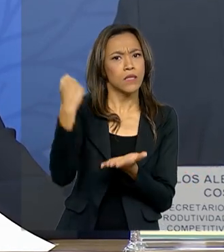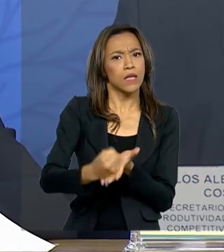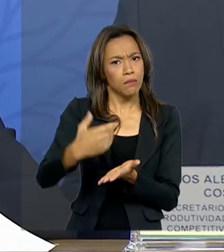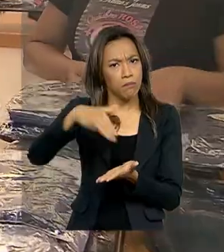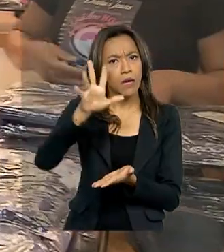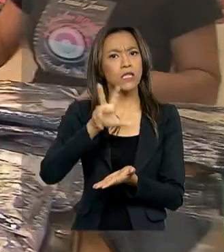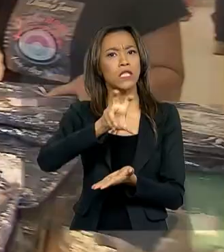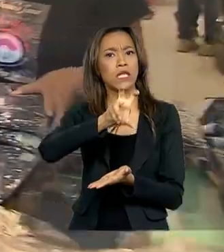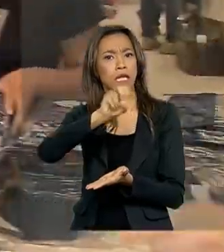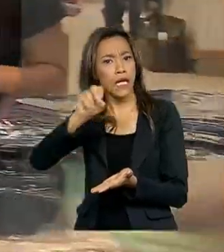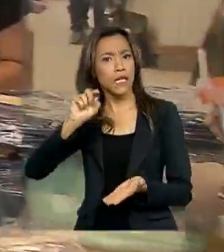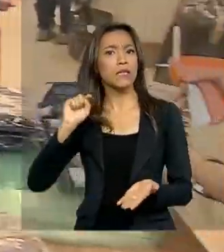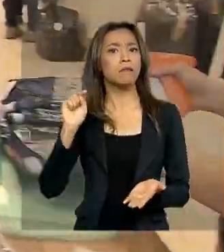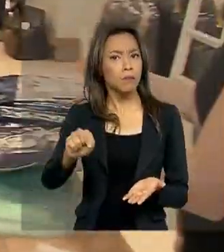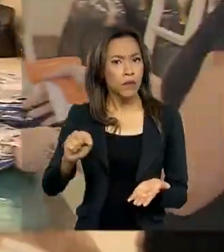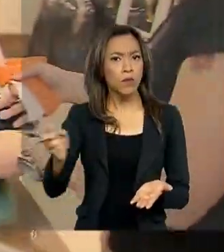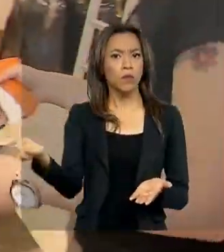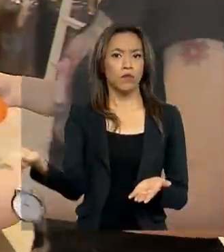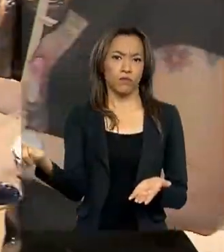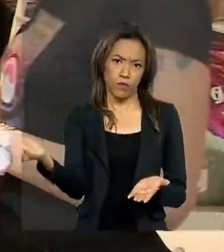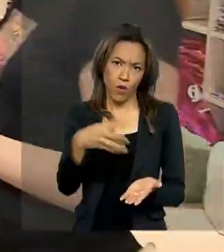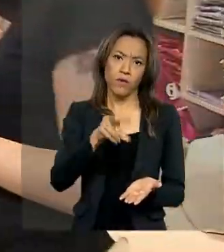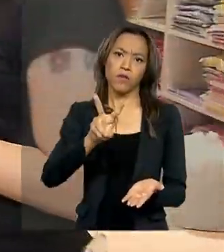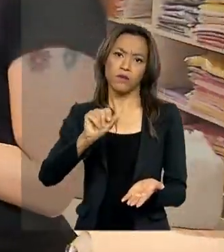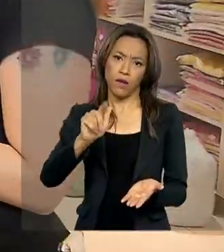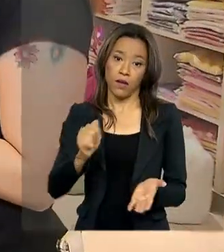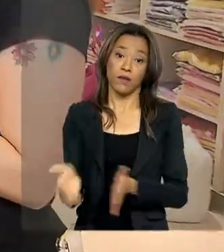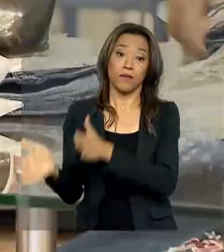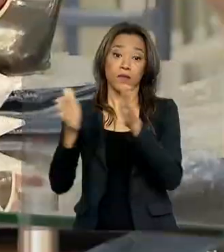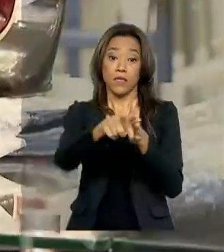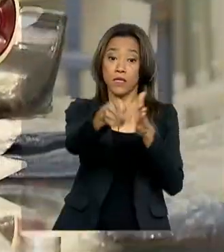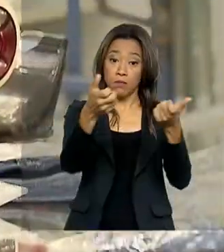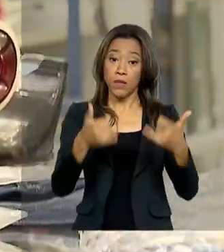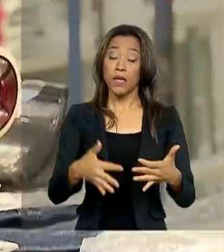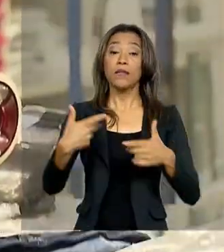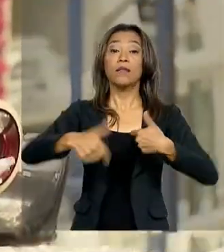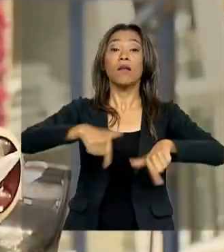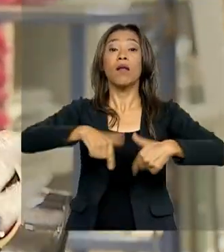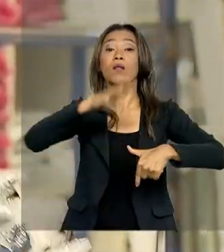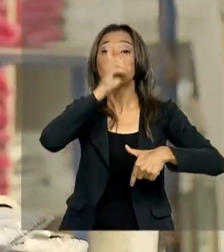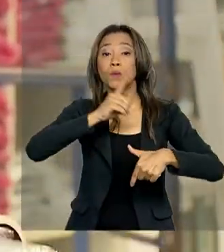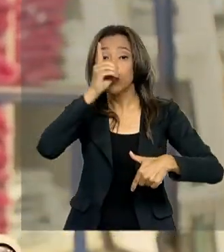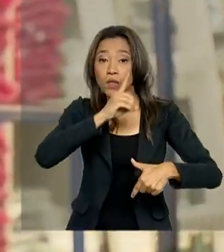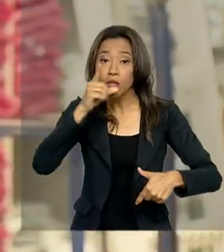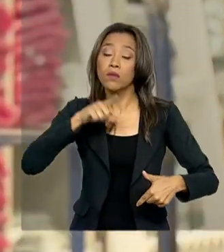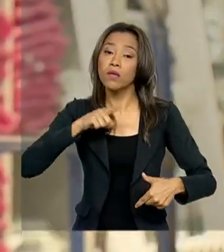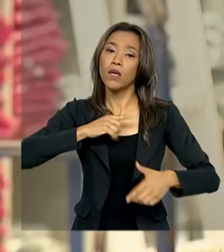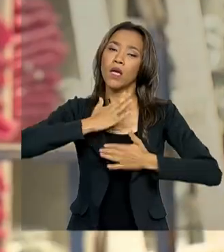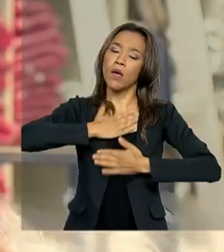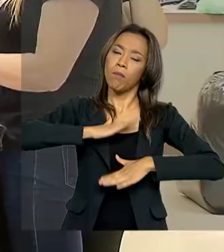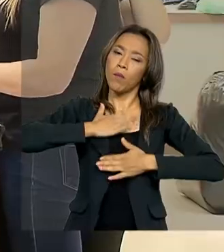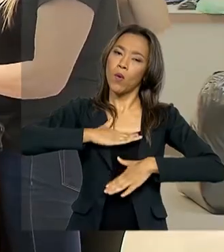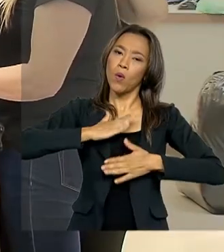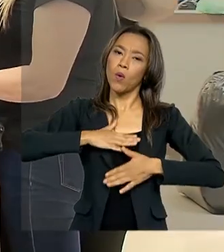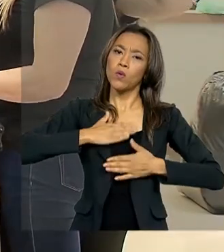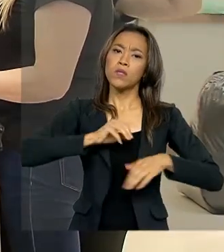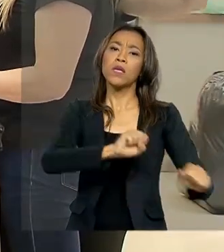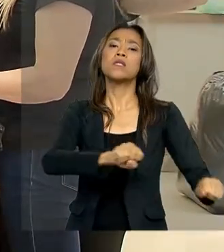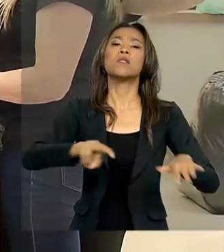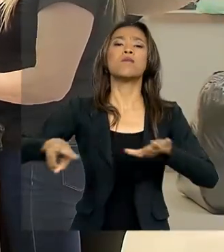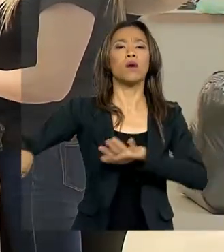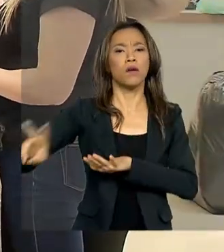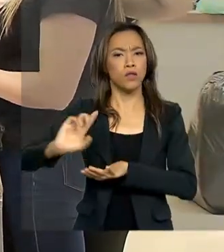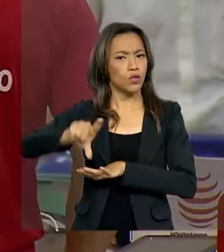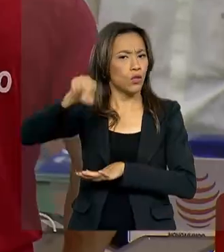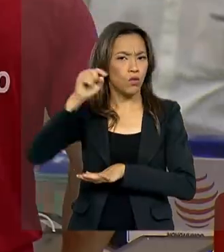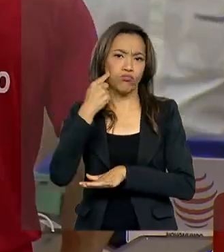pessoas. A medida também estabelece que, ao trabalhar no domingo, o trabalhador terá direito a repouso semanal remunerado em qualquer outro dia